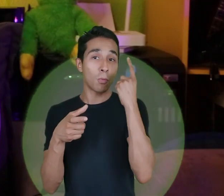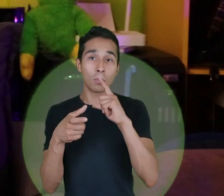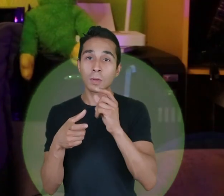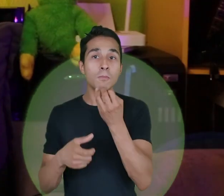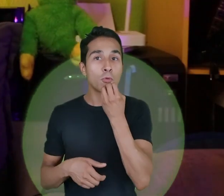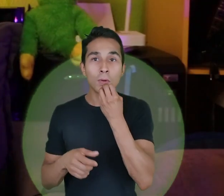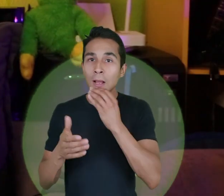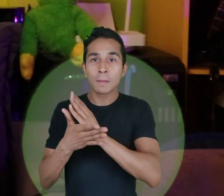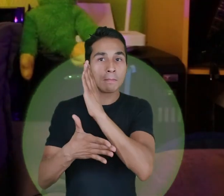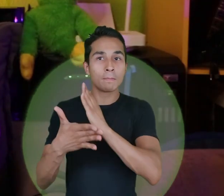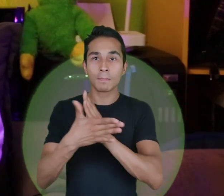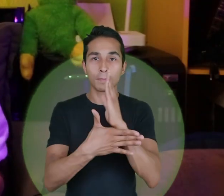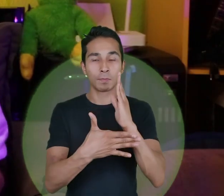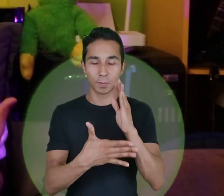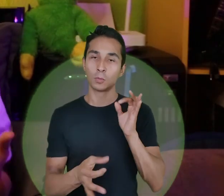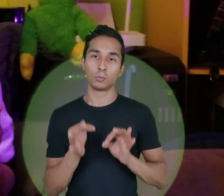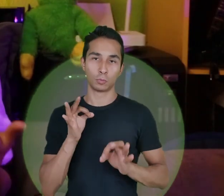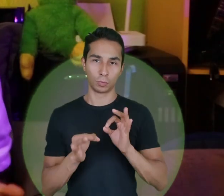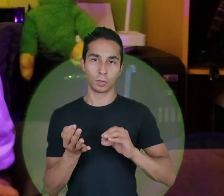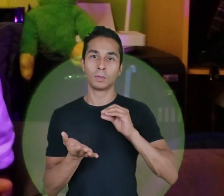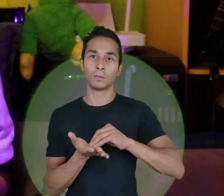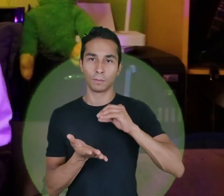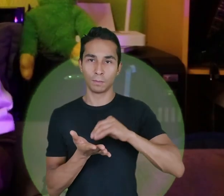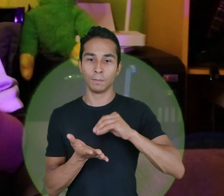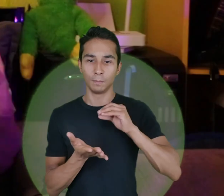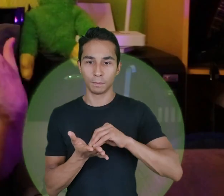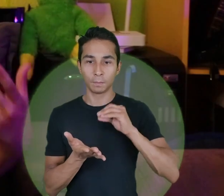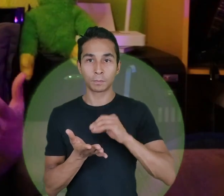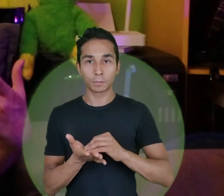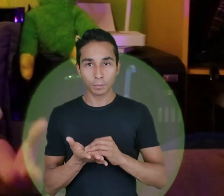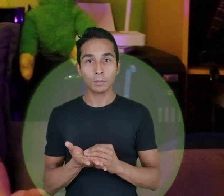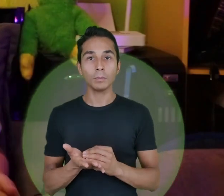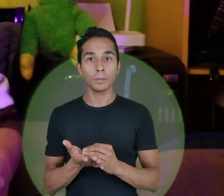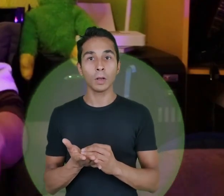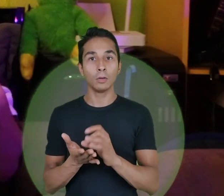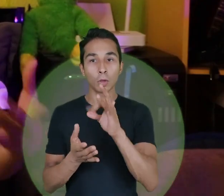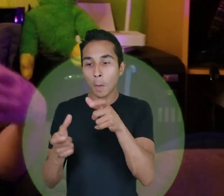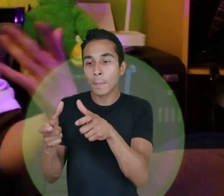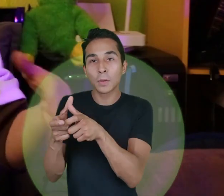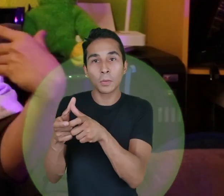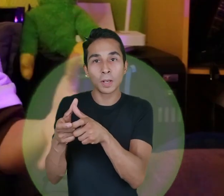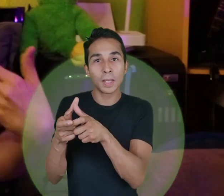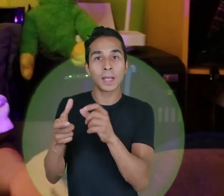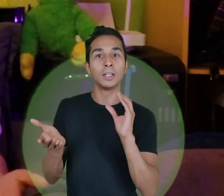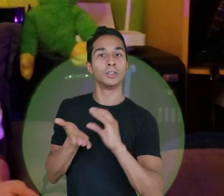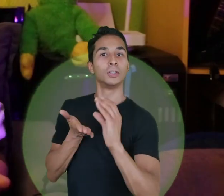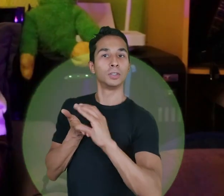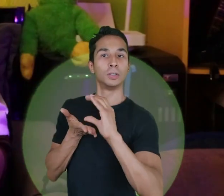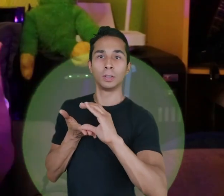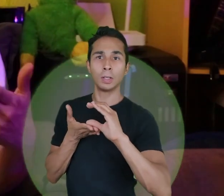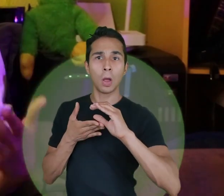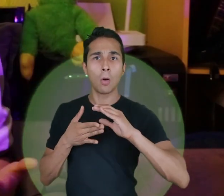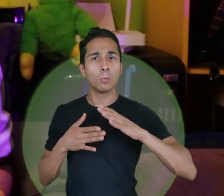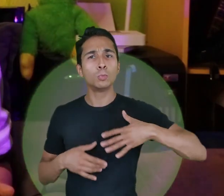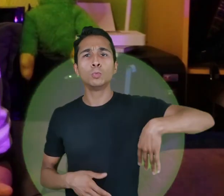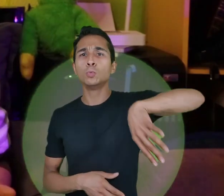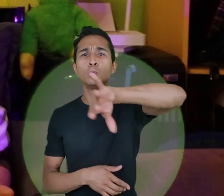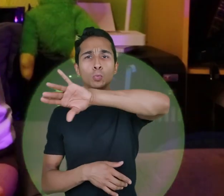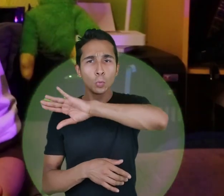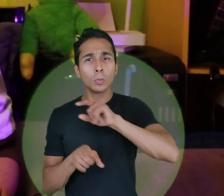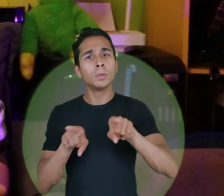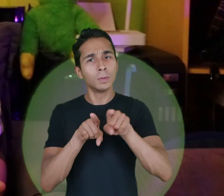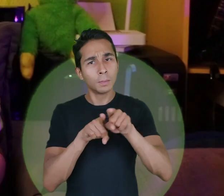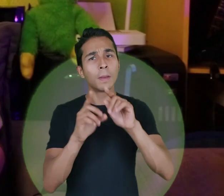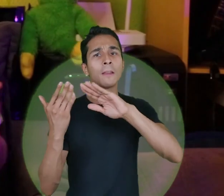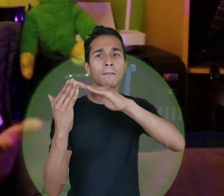continuar existindo, sabe? Então se a gente fala de decolonialidade, de descentralização, vamos descentralizar esses editais, pô, vamos, tipo assim, colocar mais gente